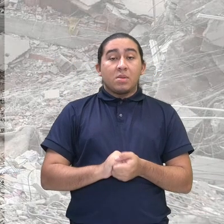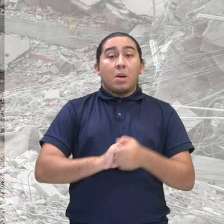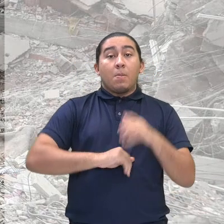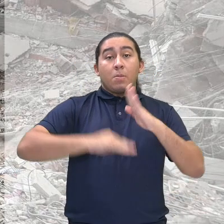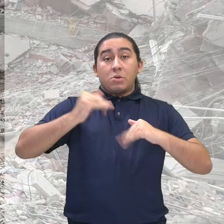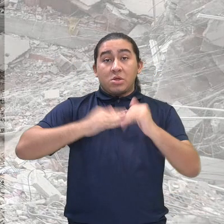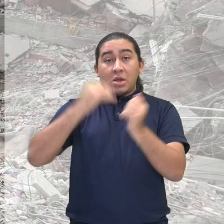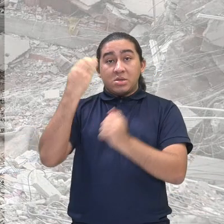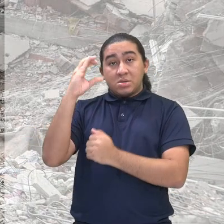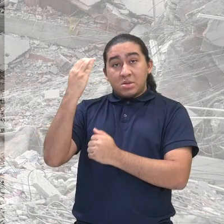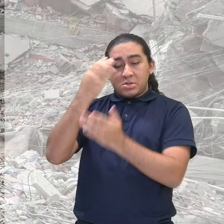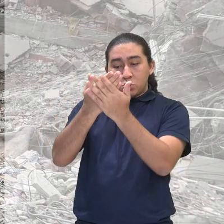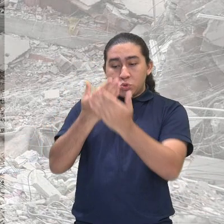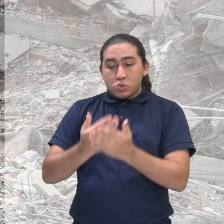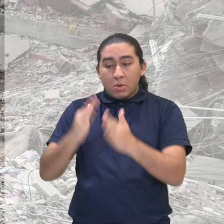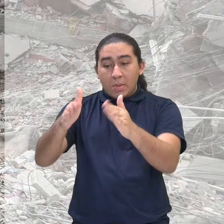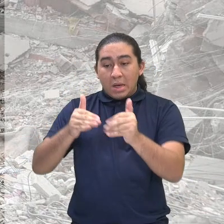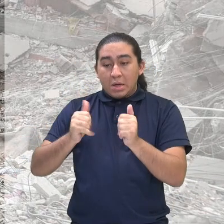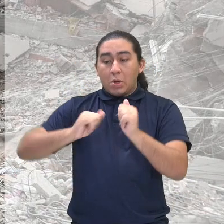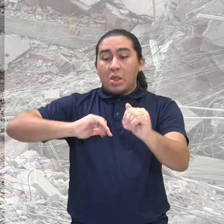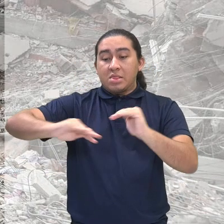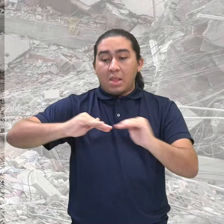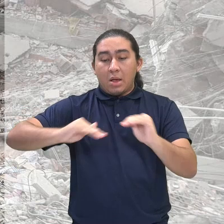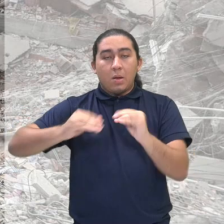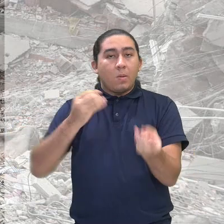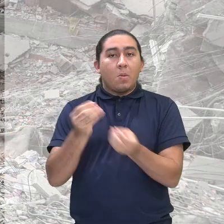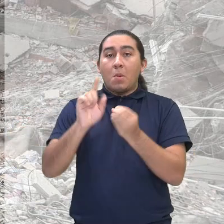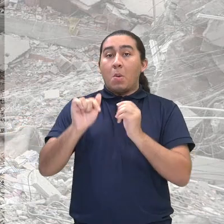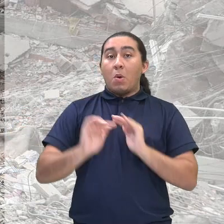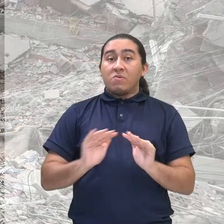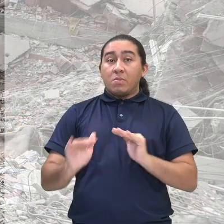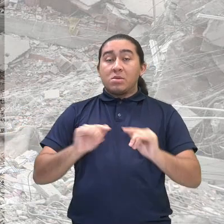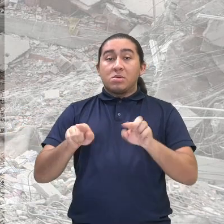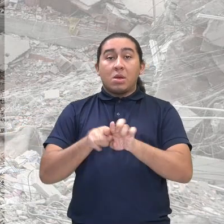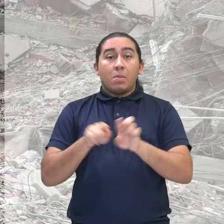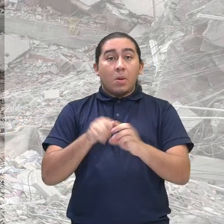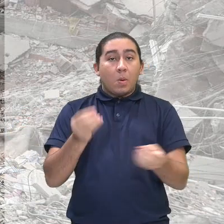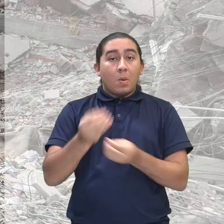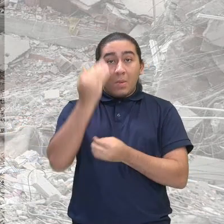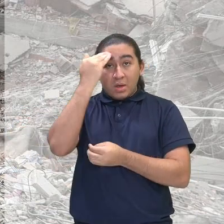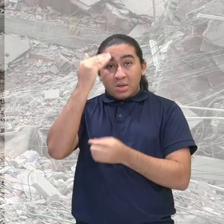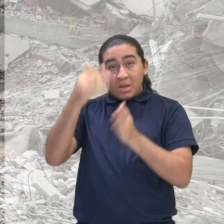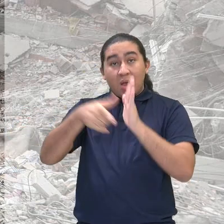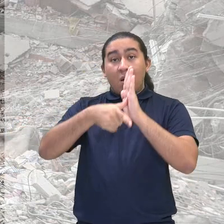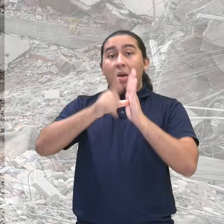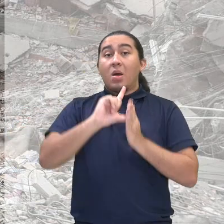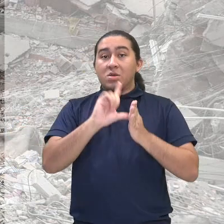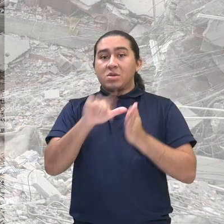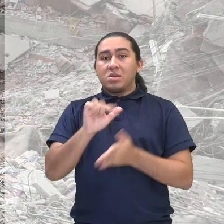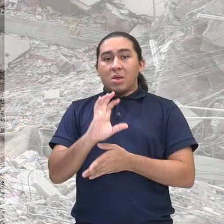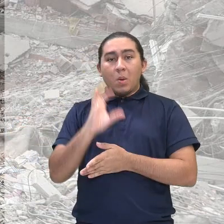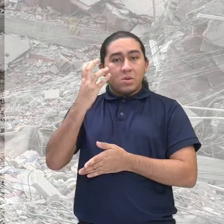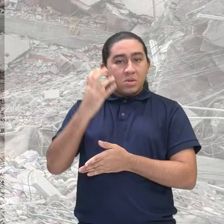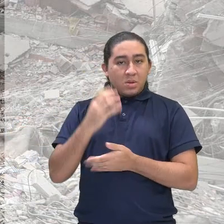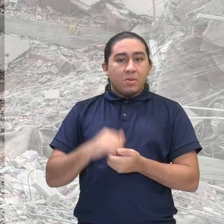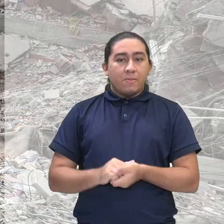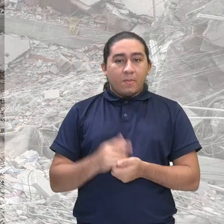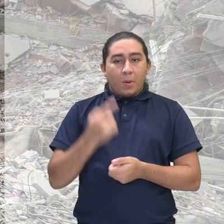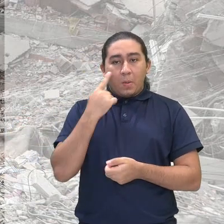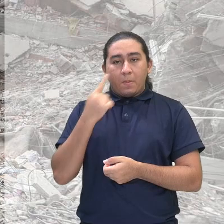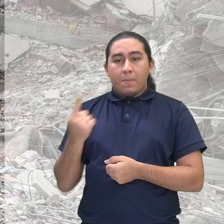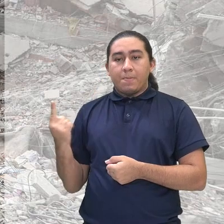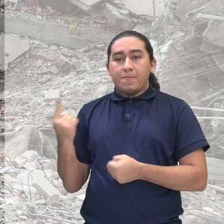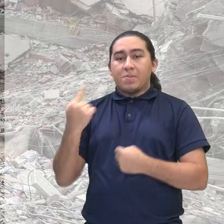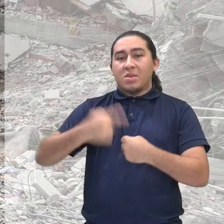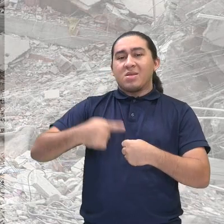para entender melhor como a Terra funciona e como prever desastres naturais. Olha aí a imagem de uma cidade